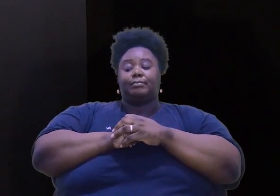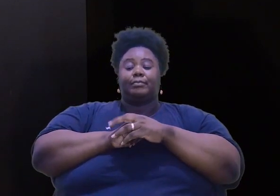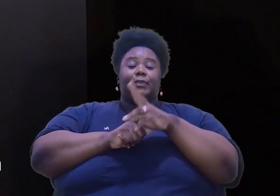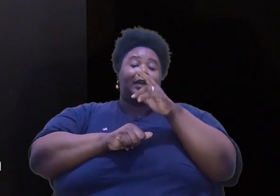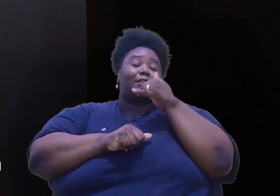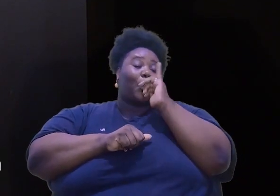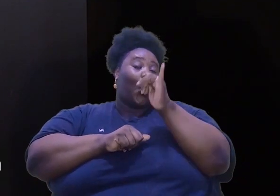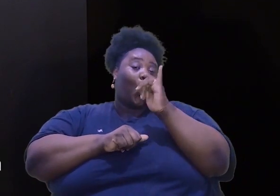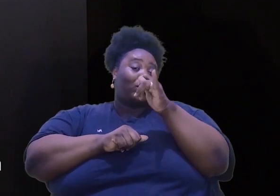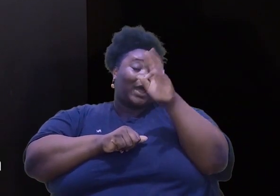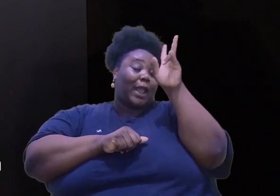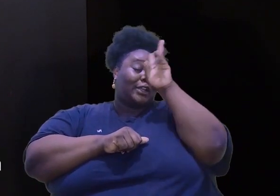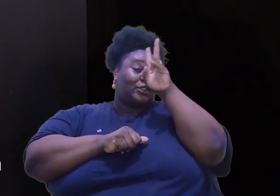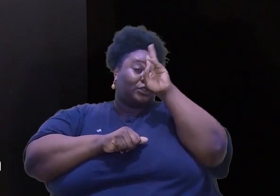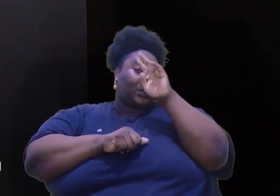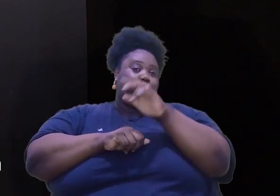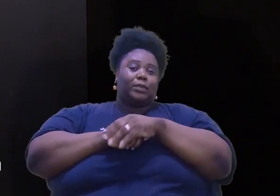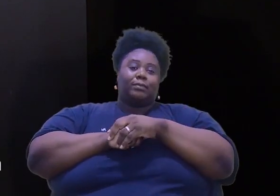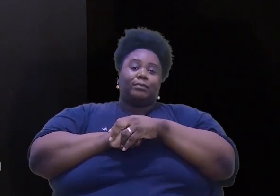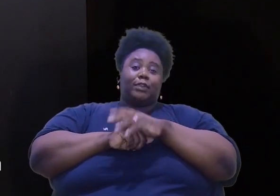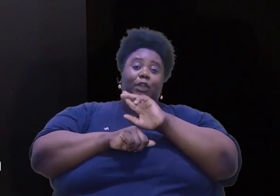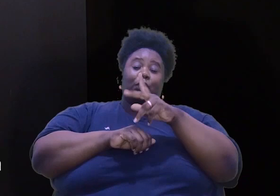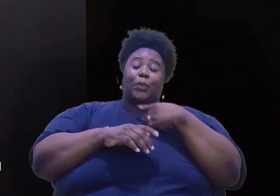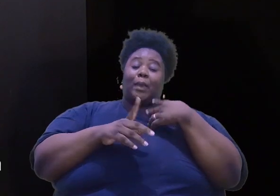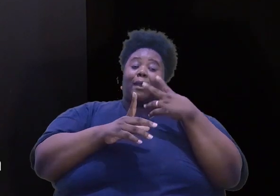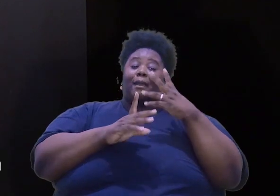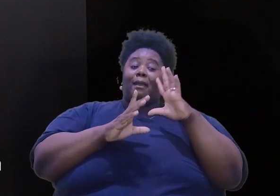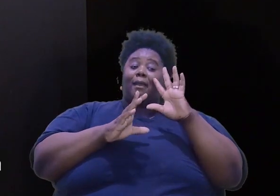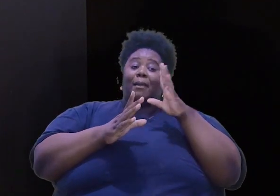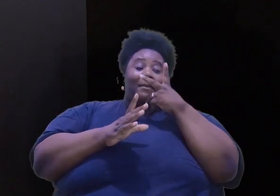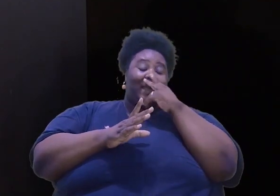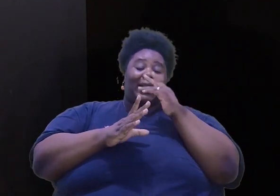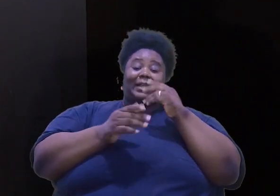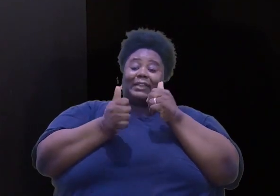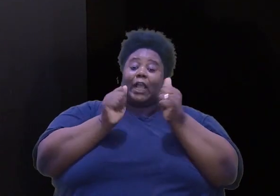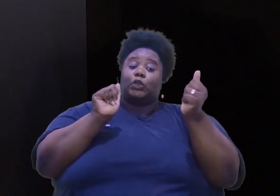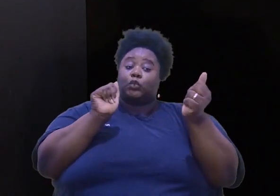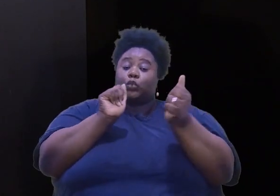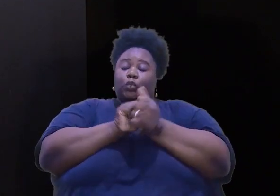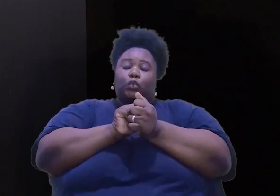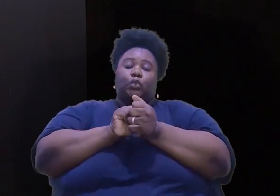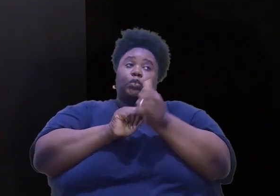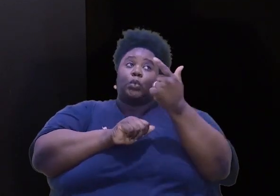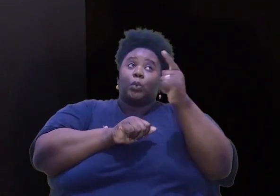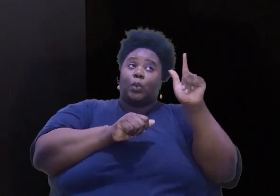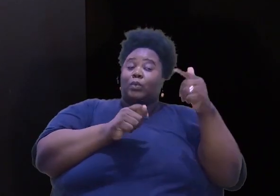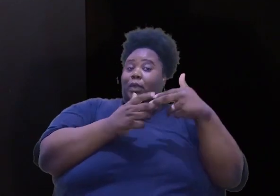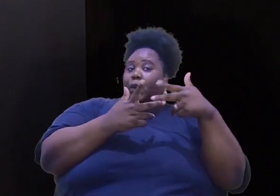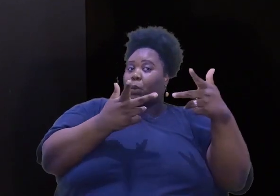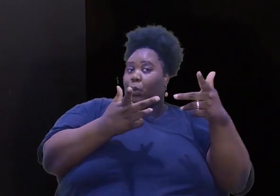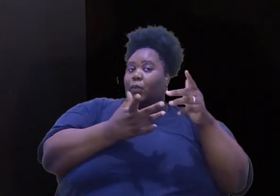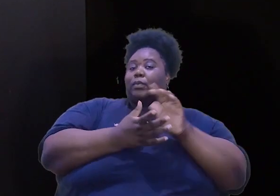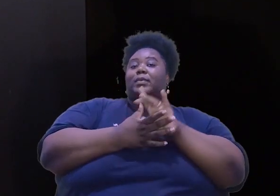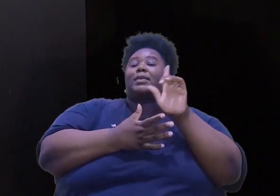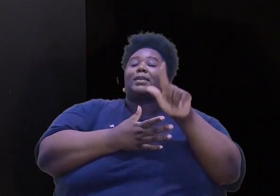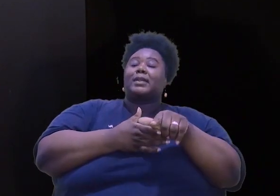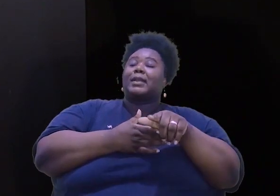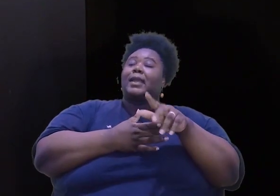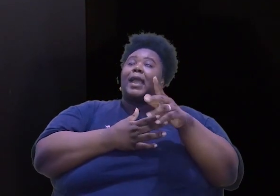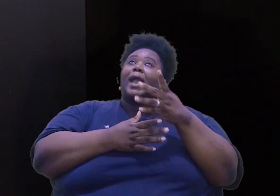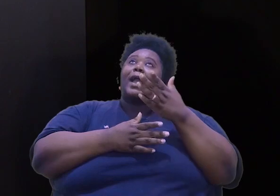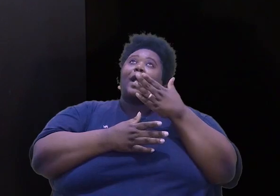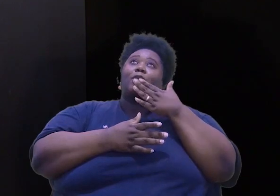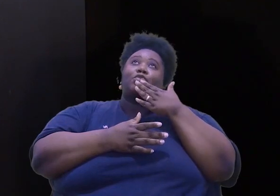histórias, e que uma coisa não tem relação direta, né, com essa outra coisa, que seria uma espécie